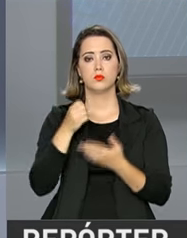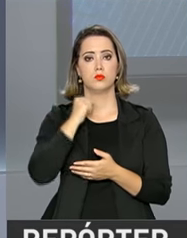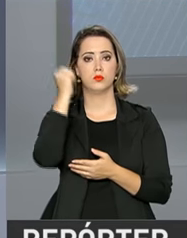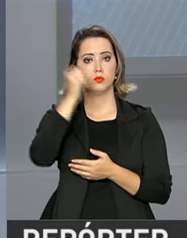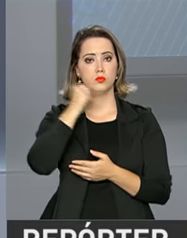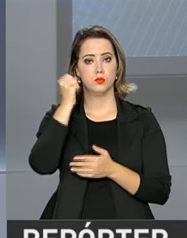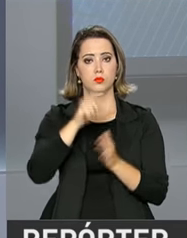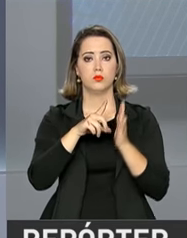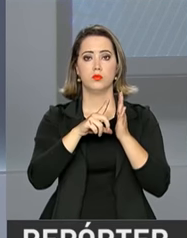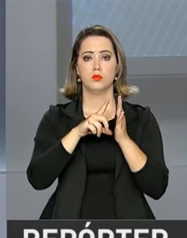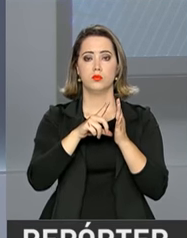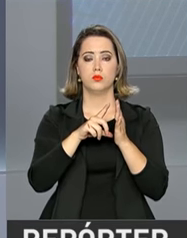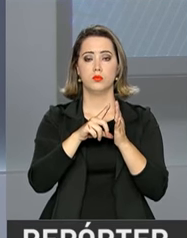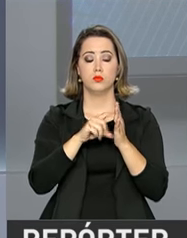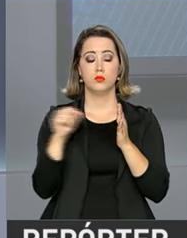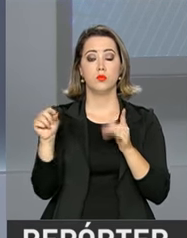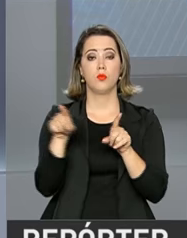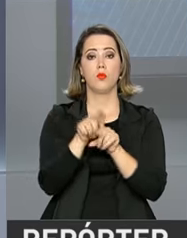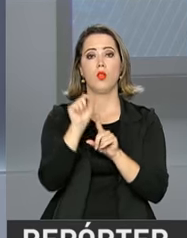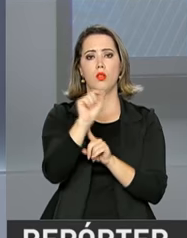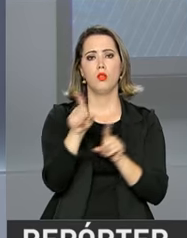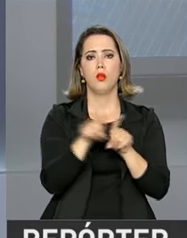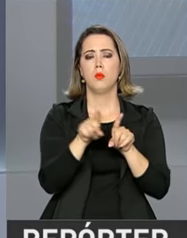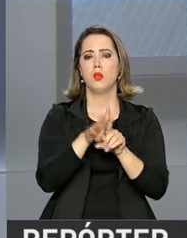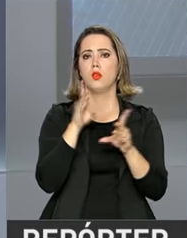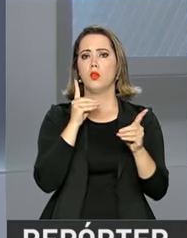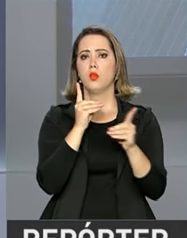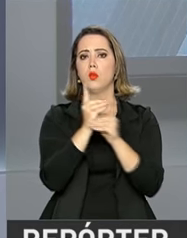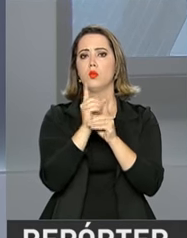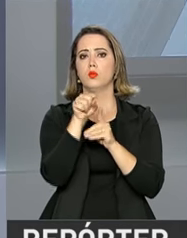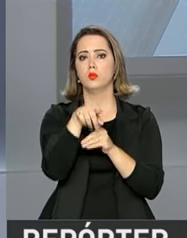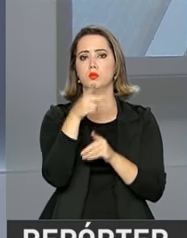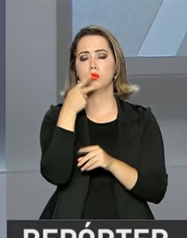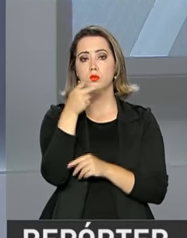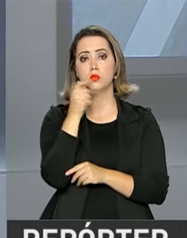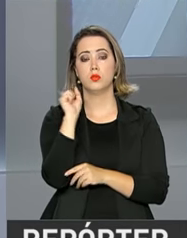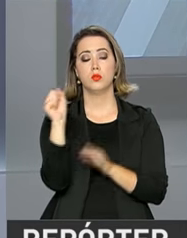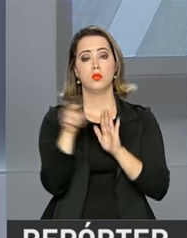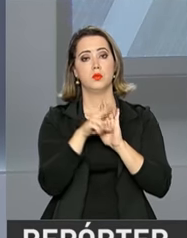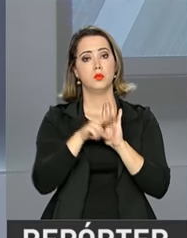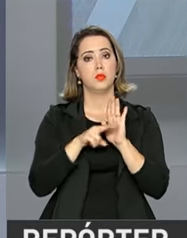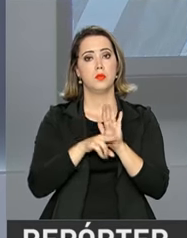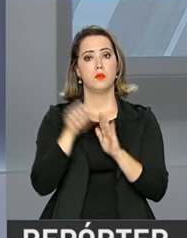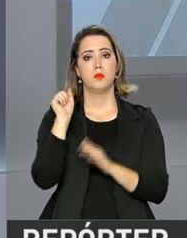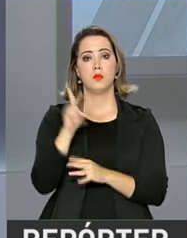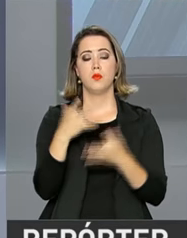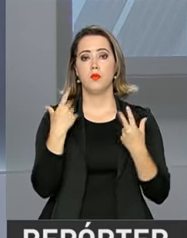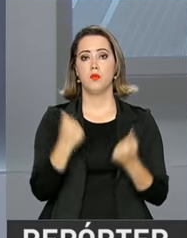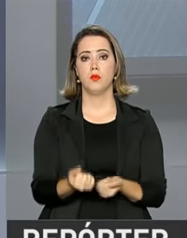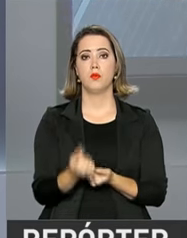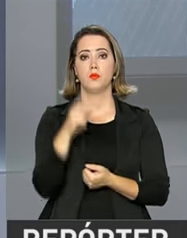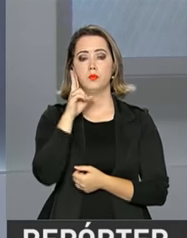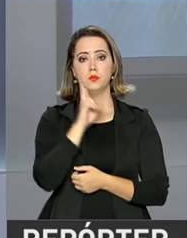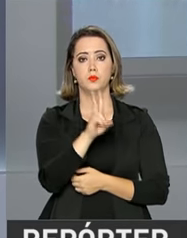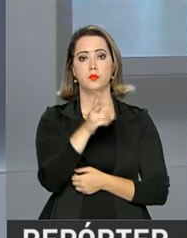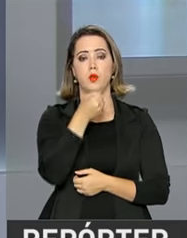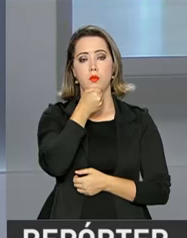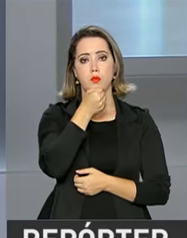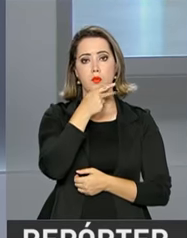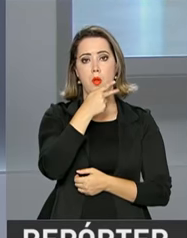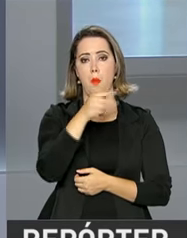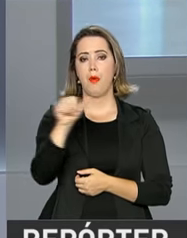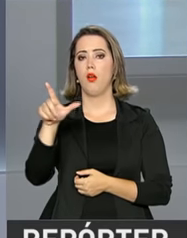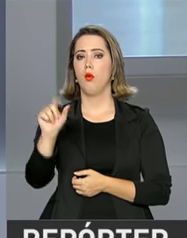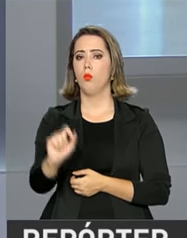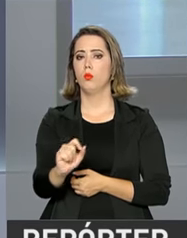senadores no palácio do planalto o encontro também tratou da reforma da previdência nós vamos então ao vivo ao palácio do planalto falar com o repórter